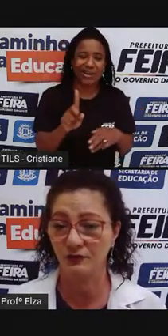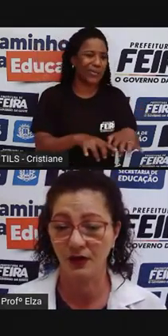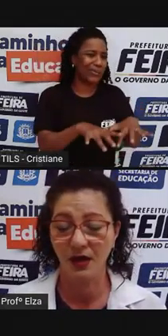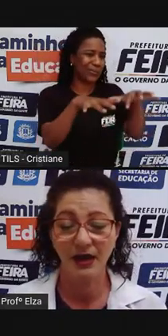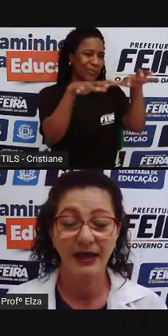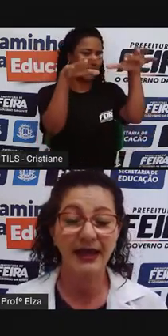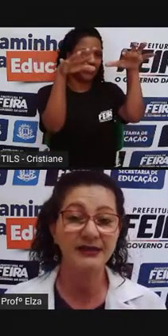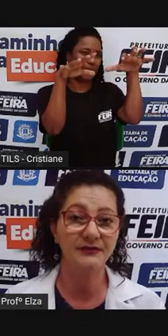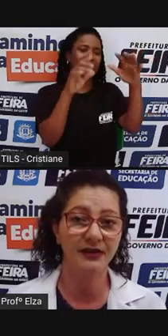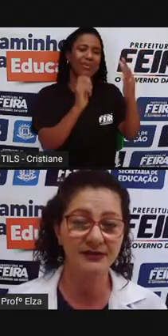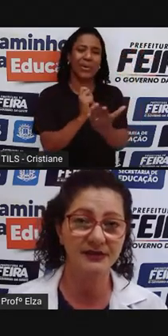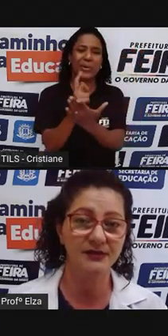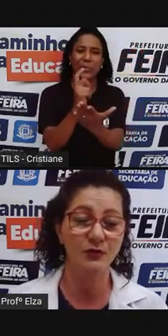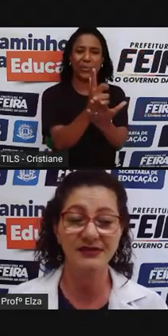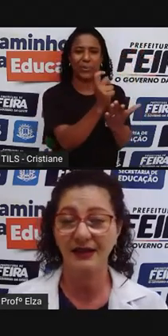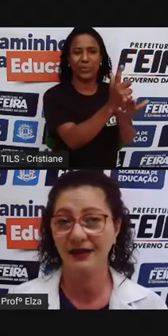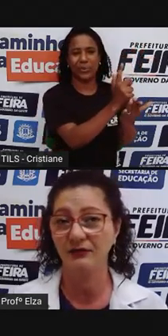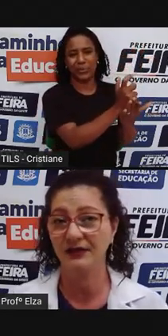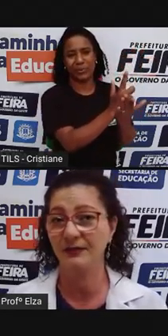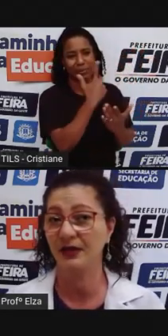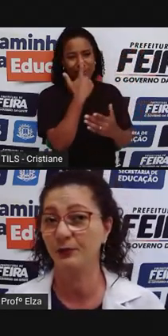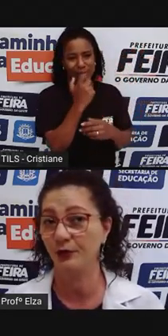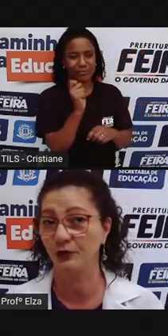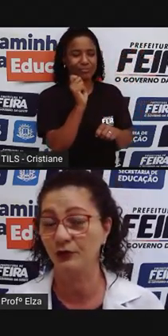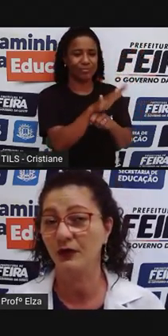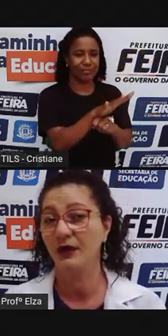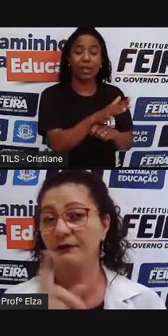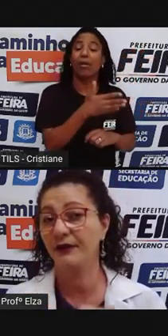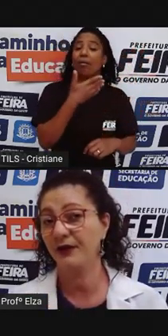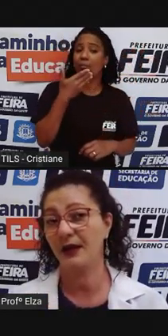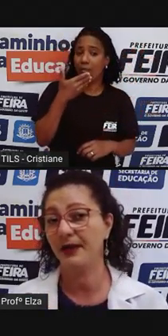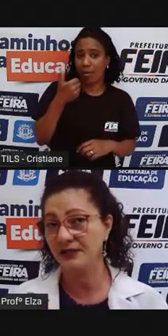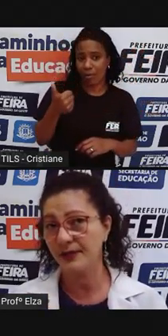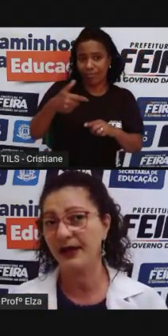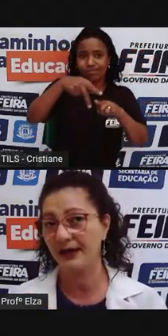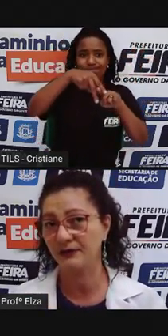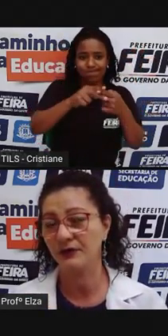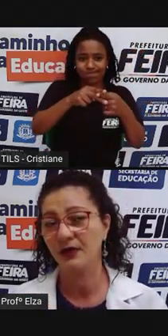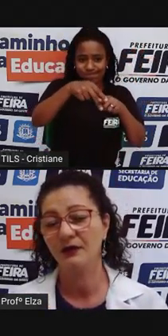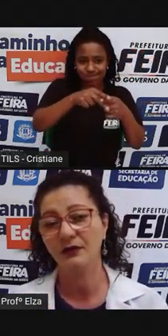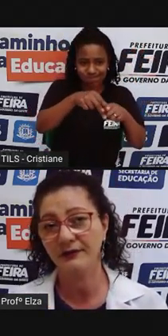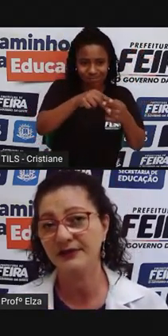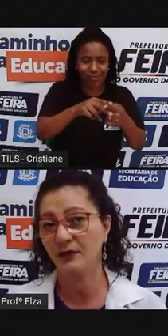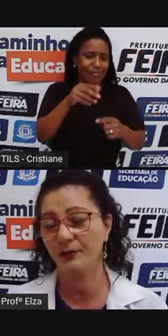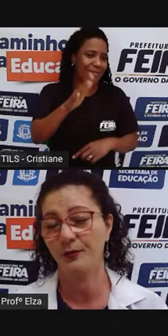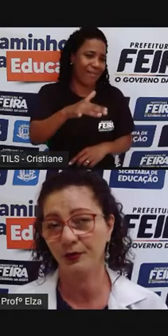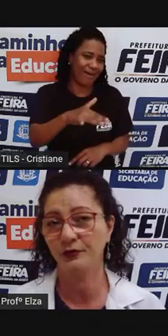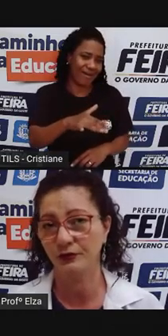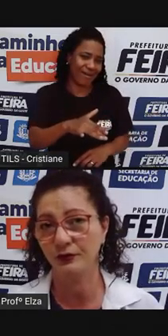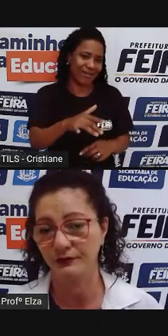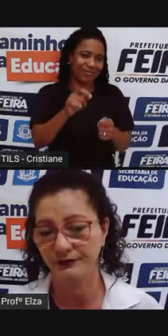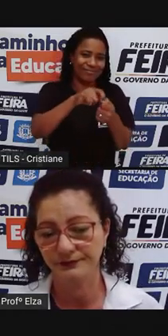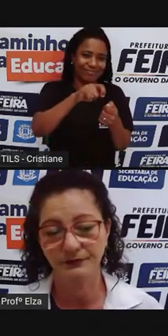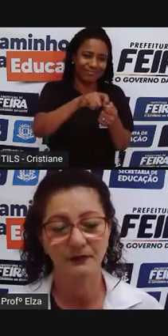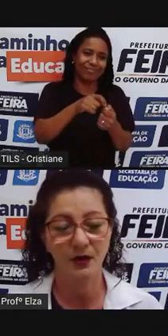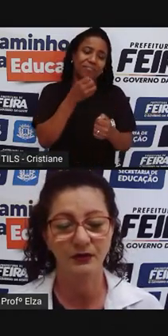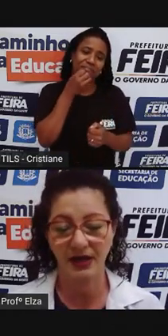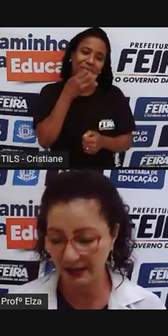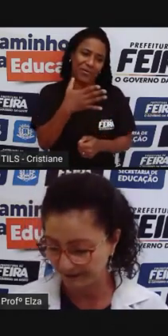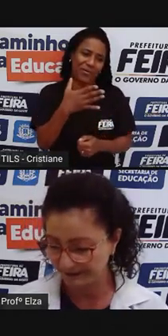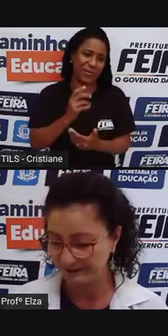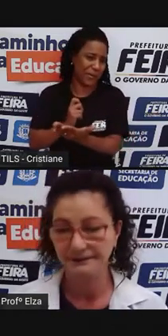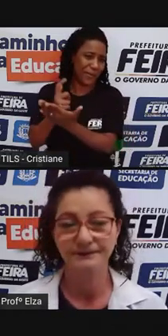consumo. E às vezes, consertar um determinado produto vai ficar mais barato do que você comprar um produto novo.